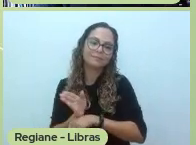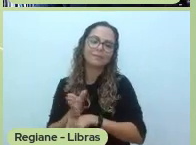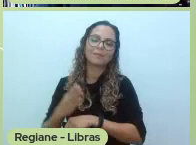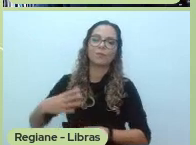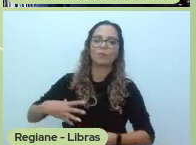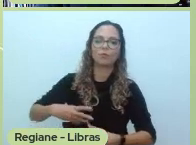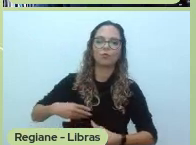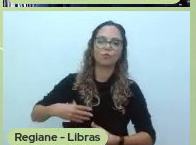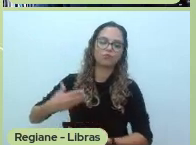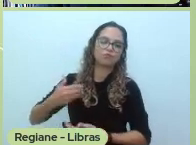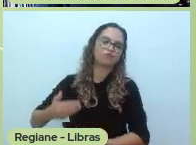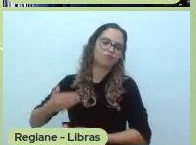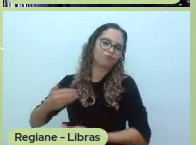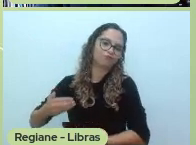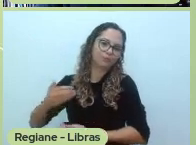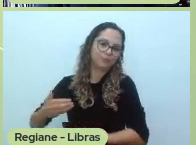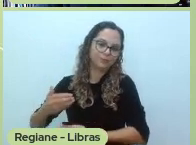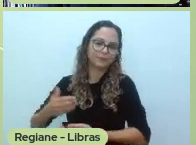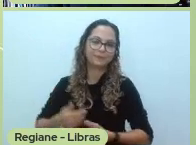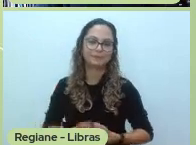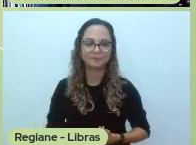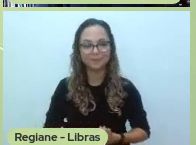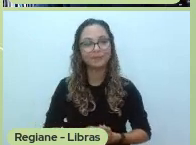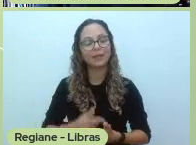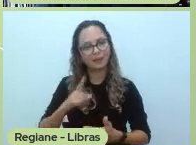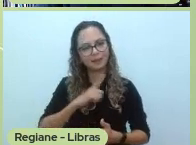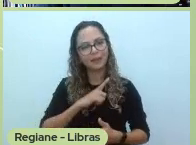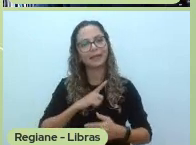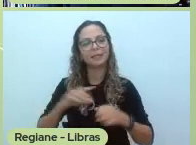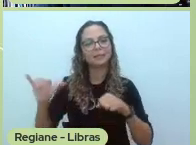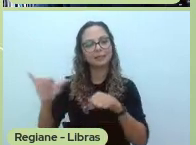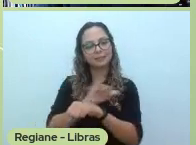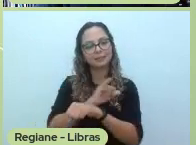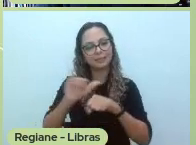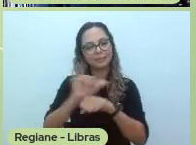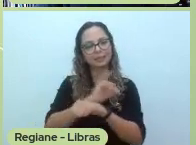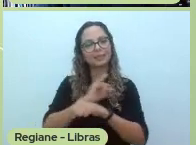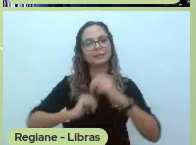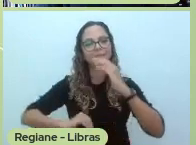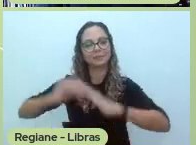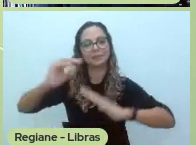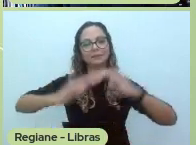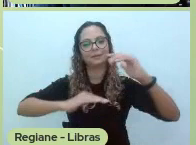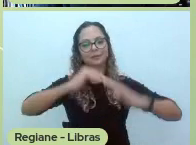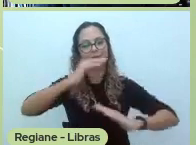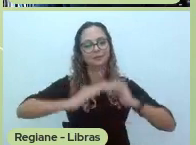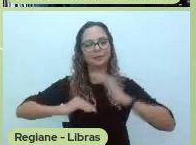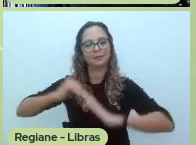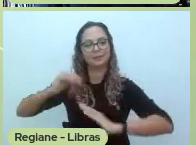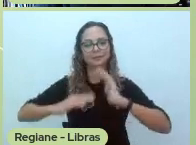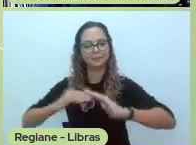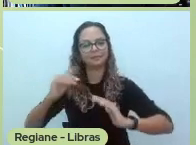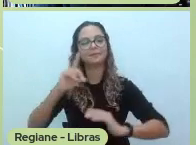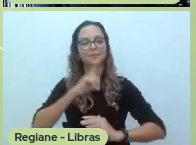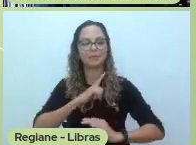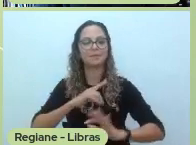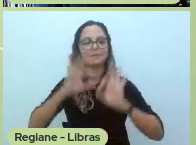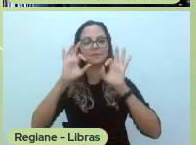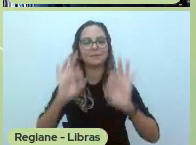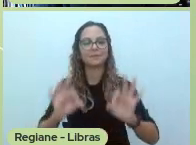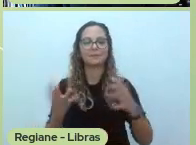algumas questões práticas que a gente vem adotando para trazer essa questão concreta da